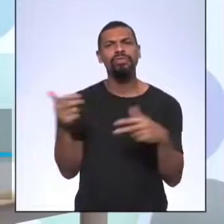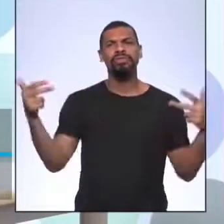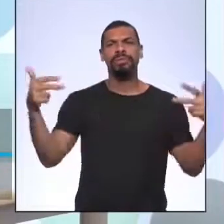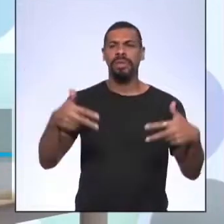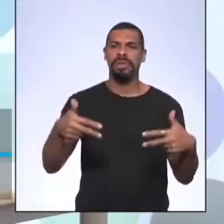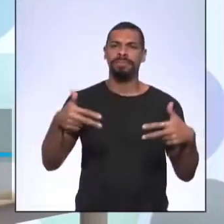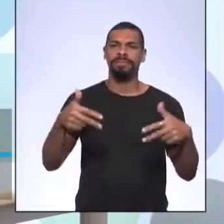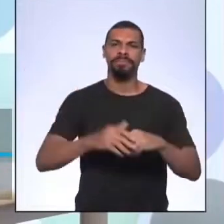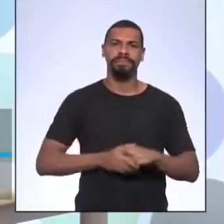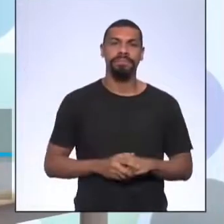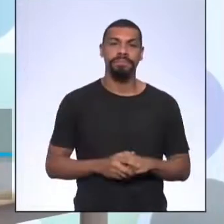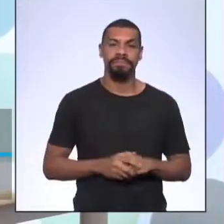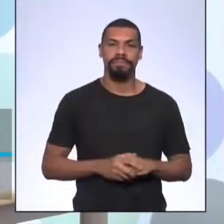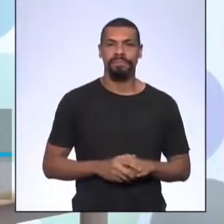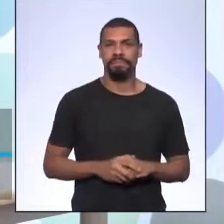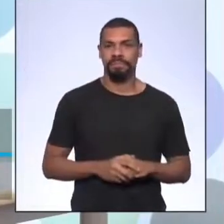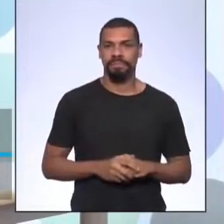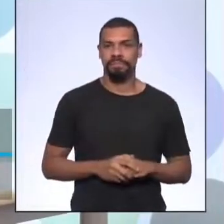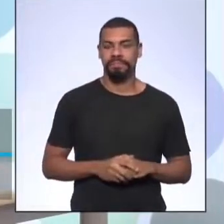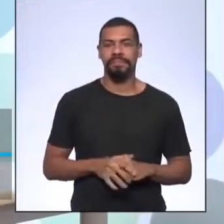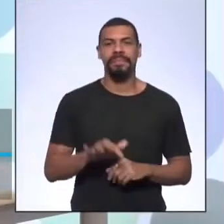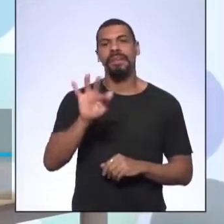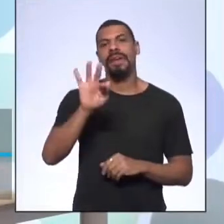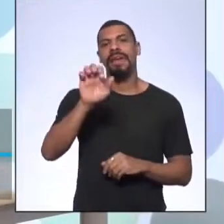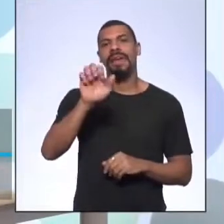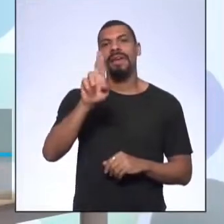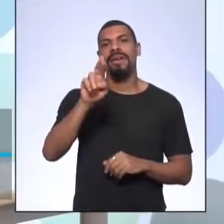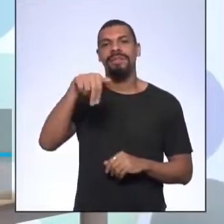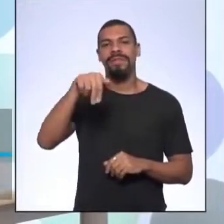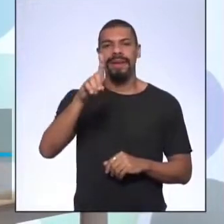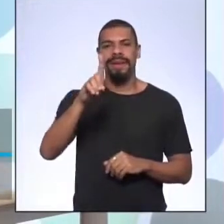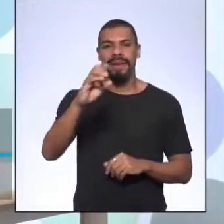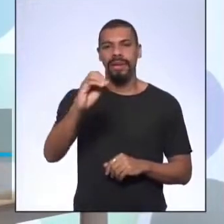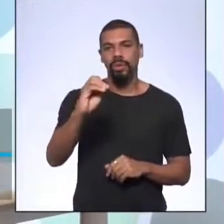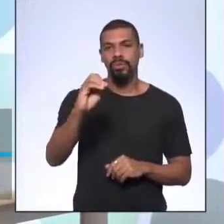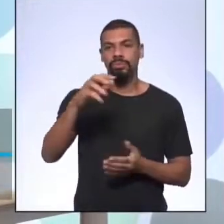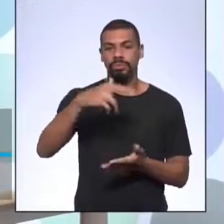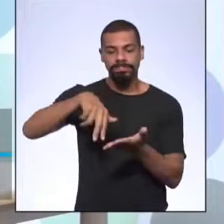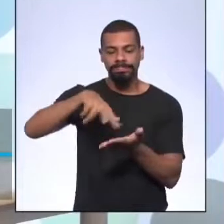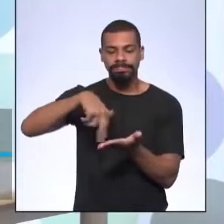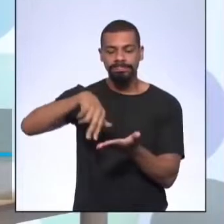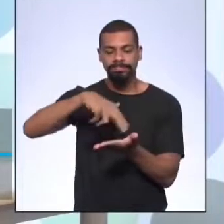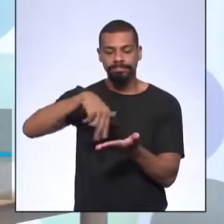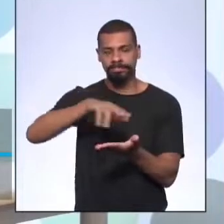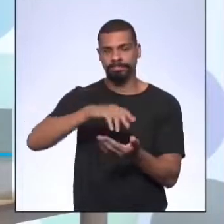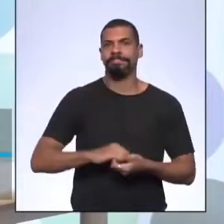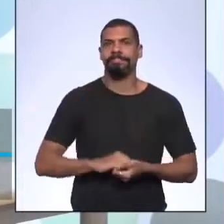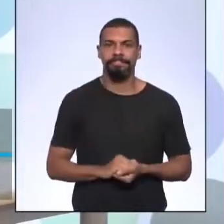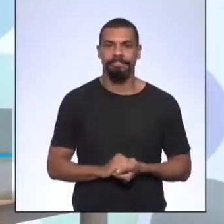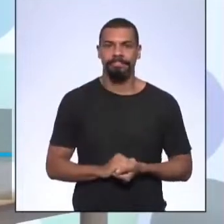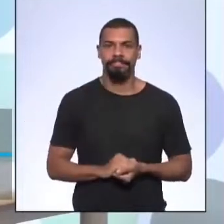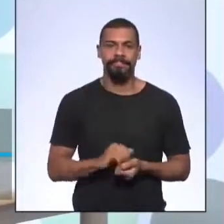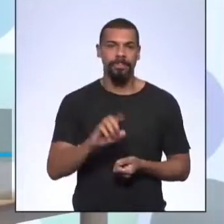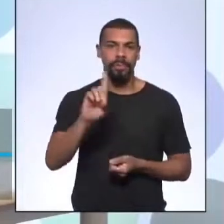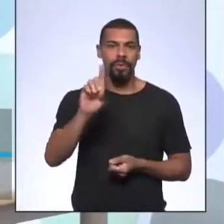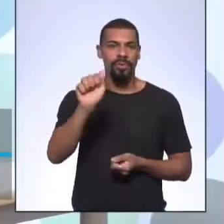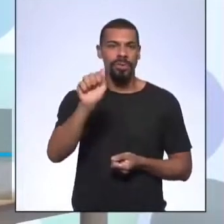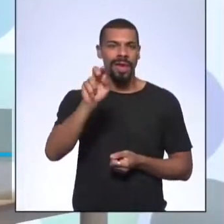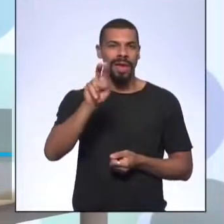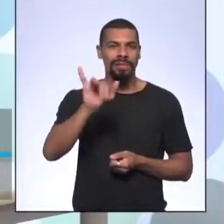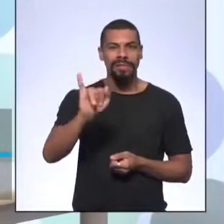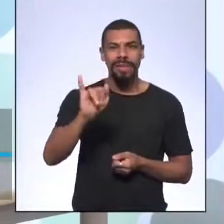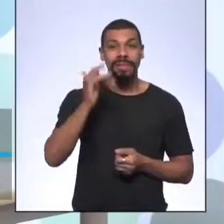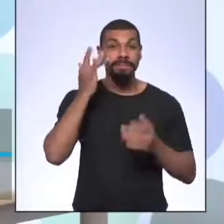professora o Fernando participou de um festival de dança é o Davi